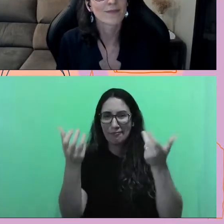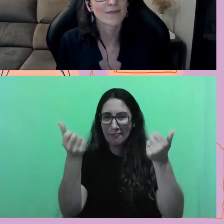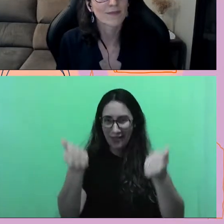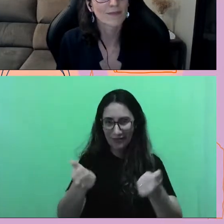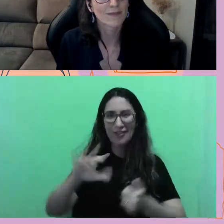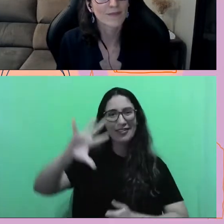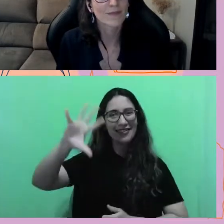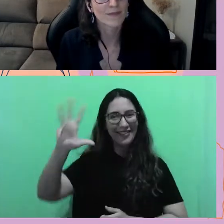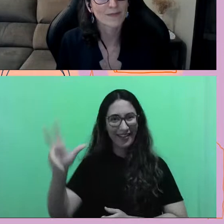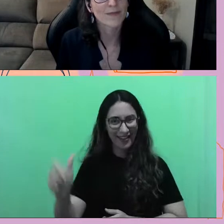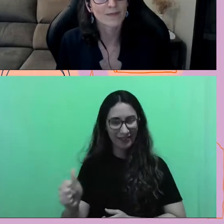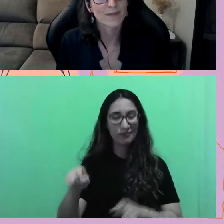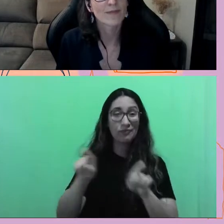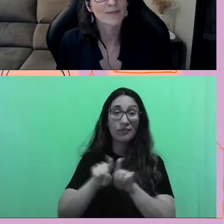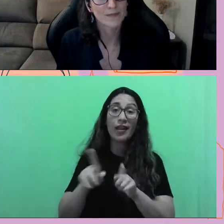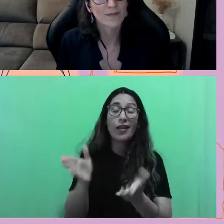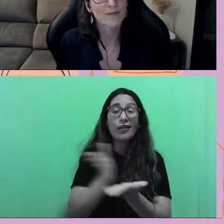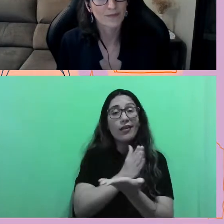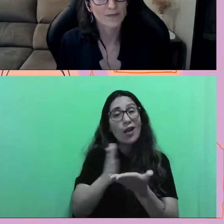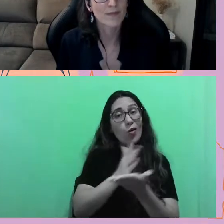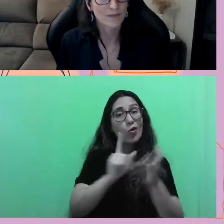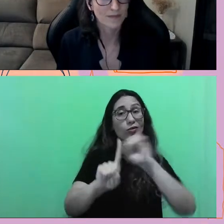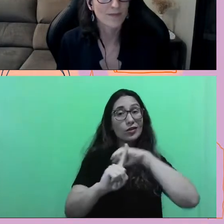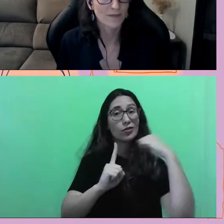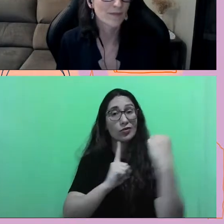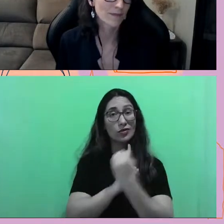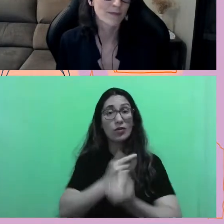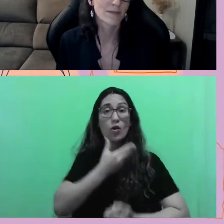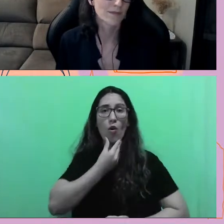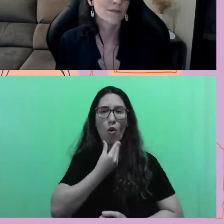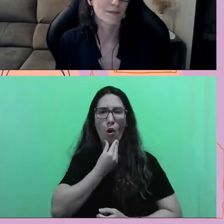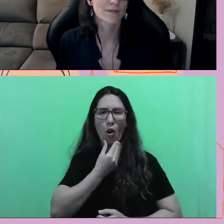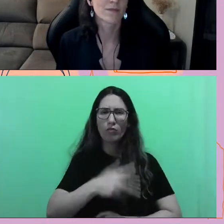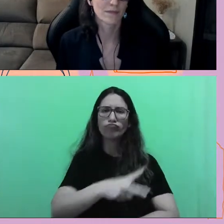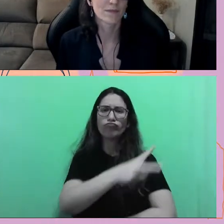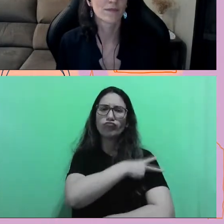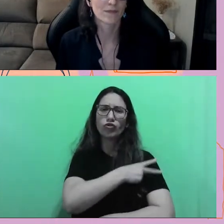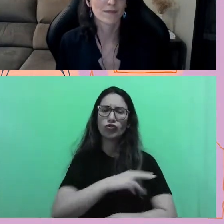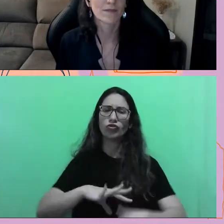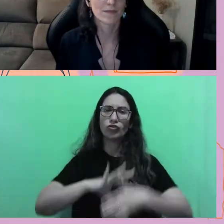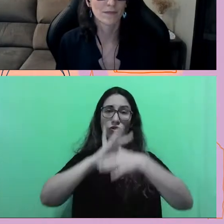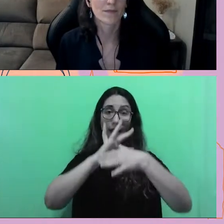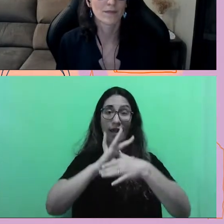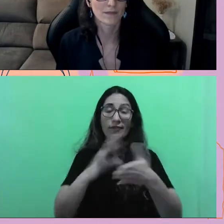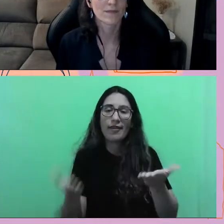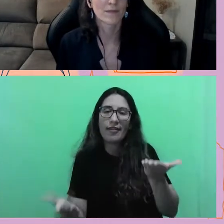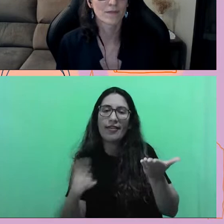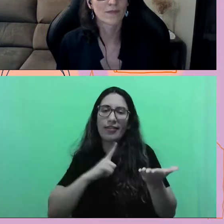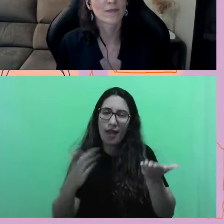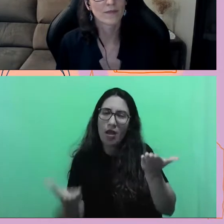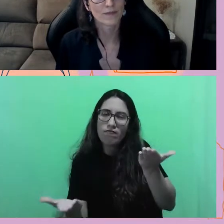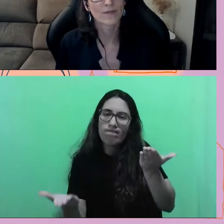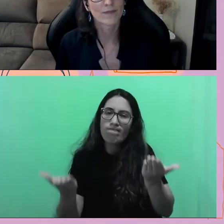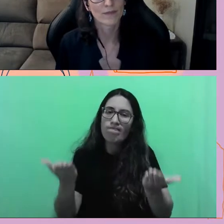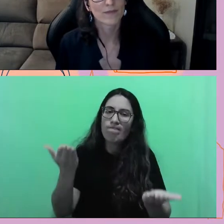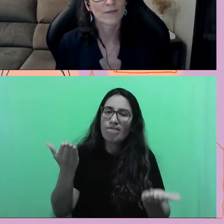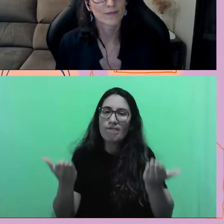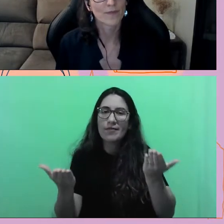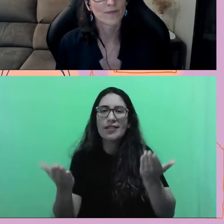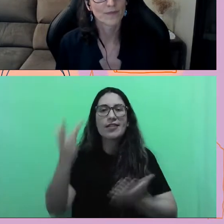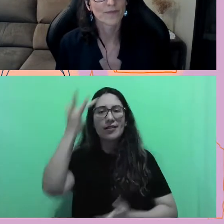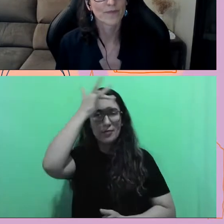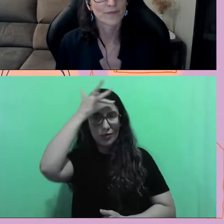ter sociedades comandadas por homens, entendendo que existe um equilíbrio entre as pessoas como um todo, né?